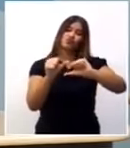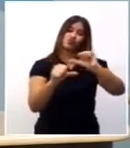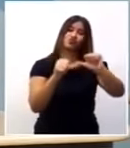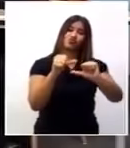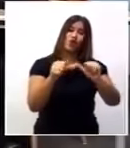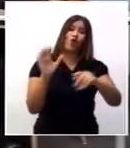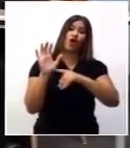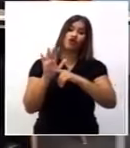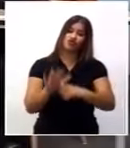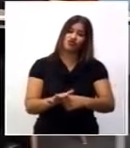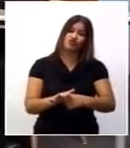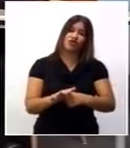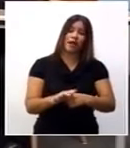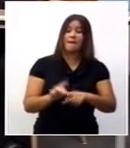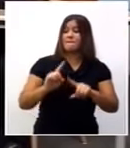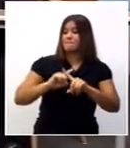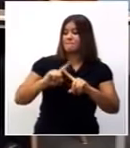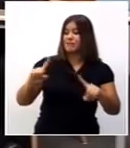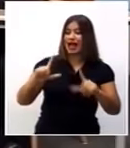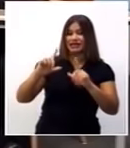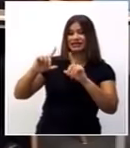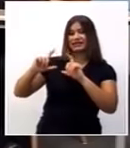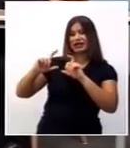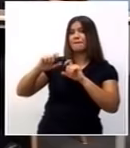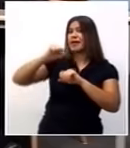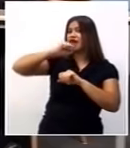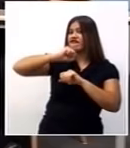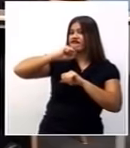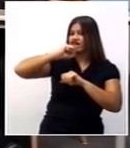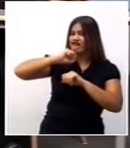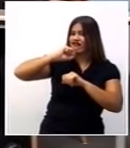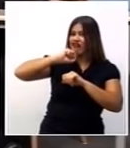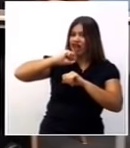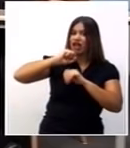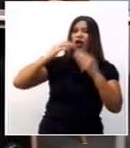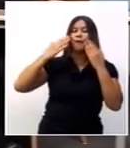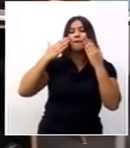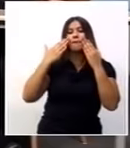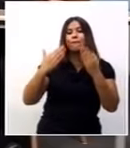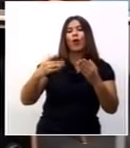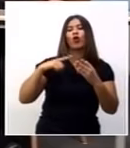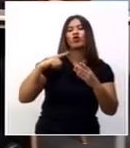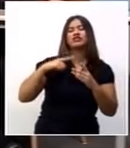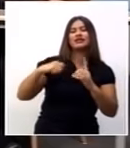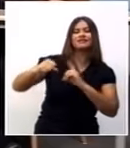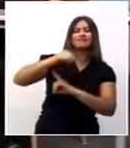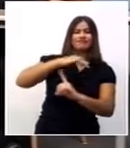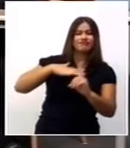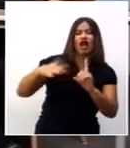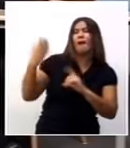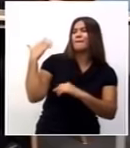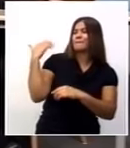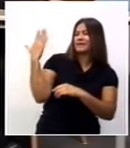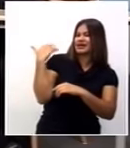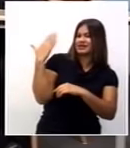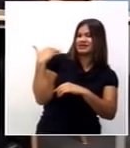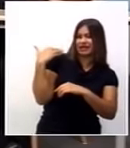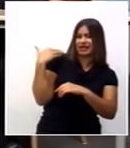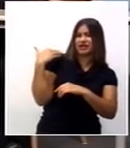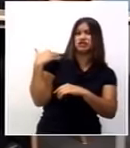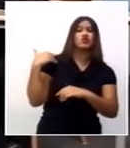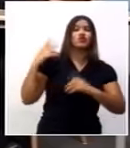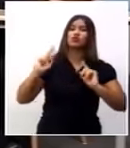mas essas fontes históricas, esses documentos históricos que provam o passado, que mostram uma sociedade num período histórico, eles continuam, porque